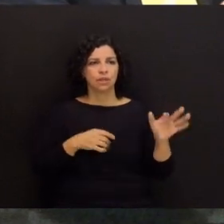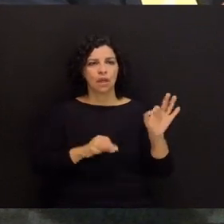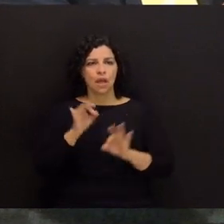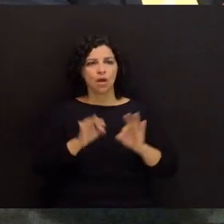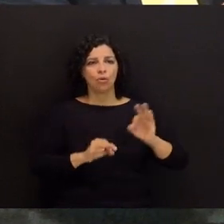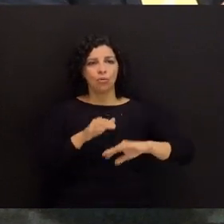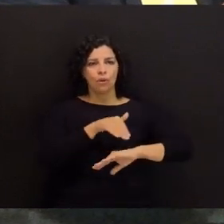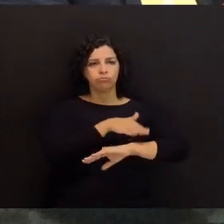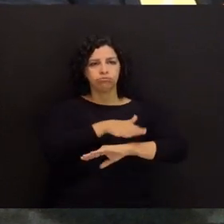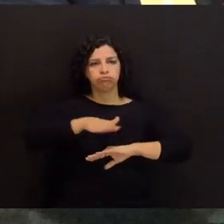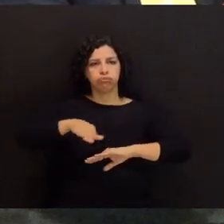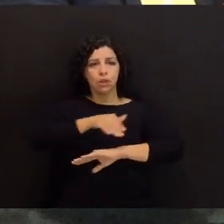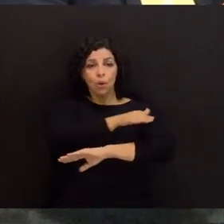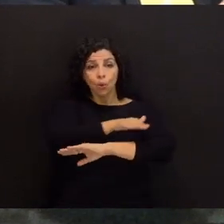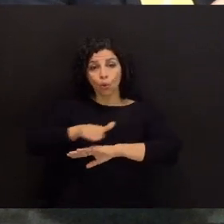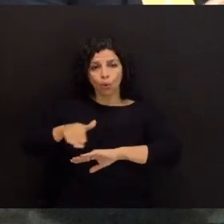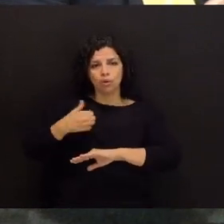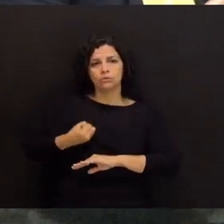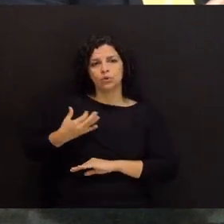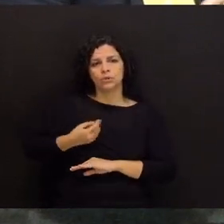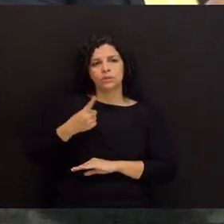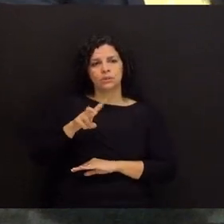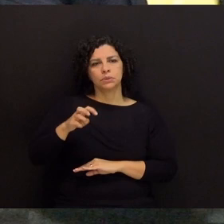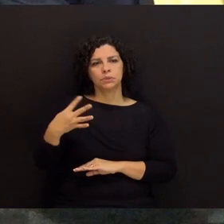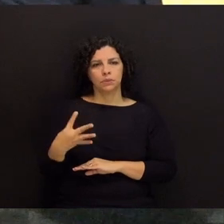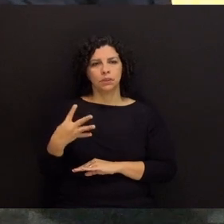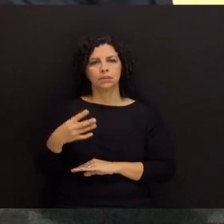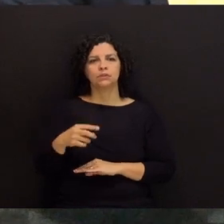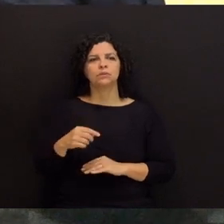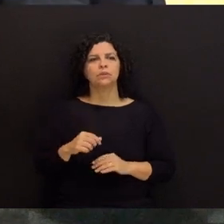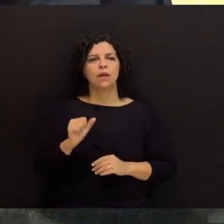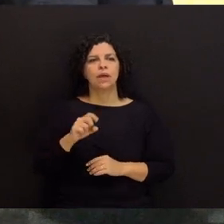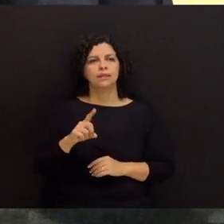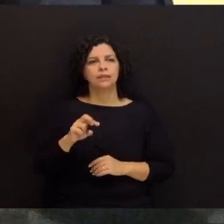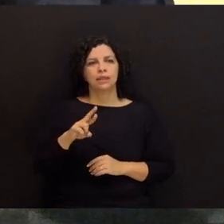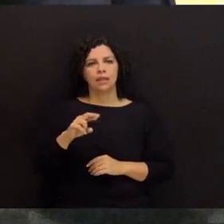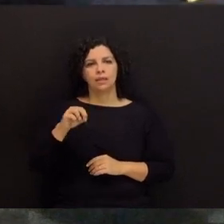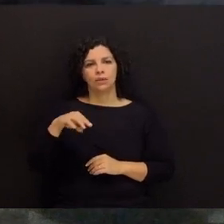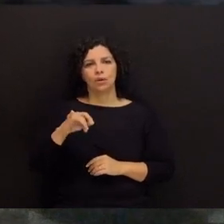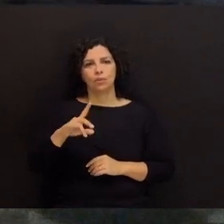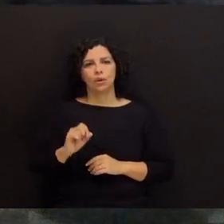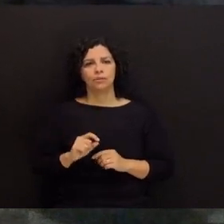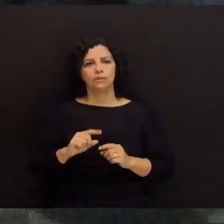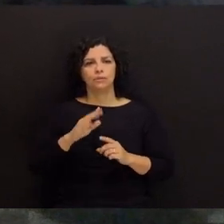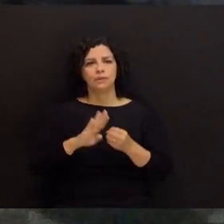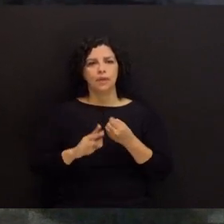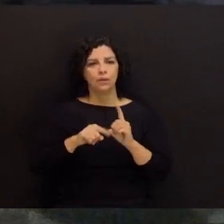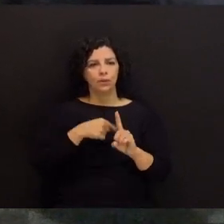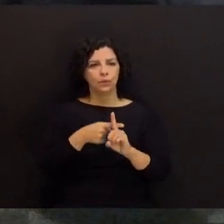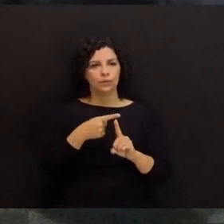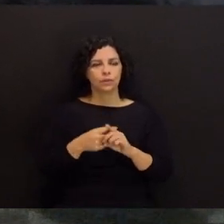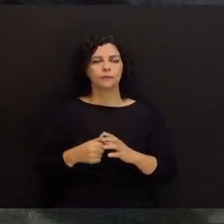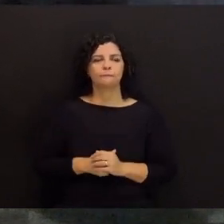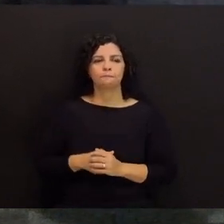tapa buraco em frente ao número 154 na Rua Adrianópolis Jardim Cruzeiro indicação